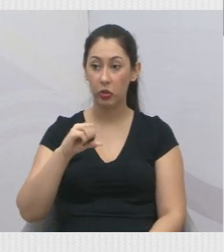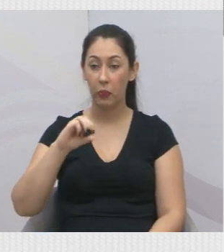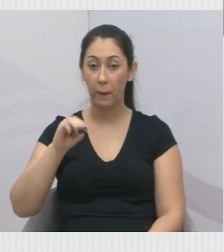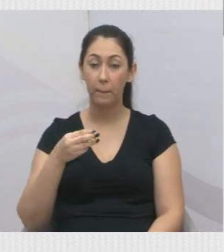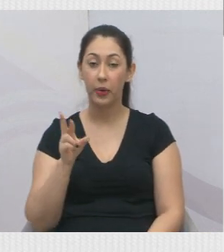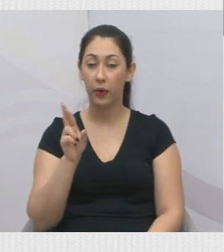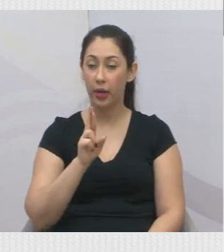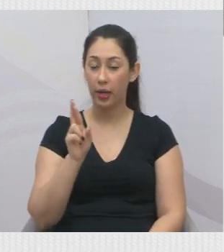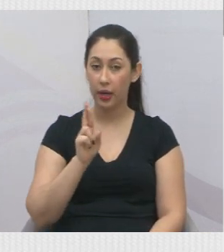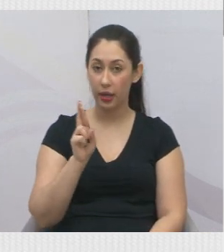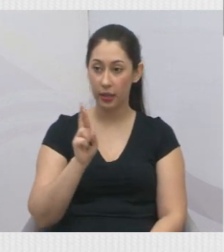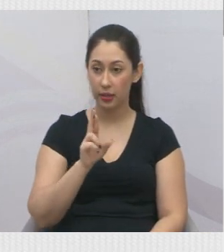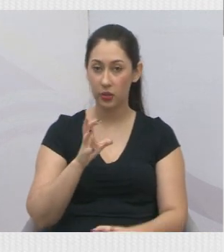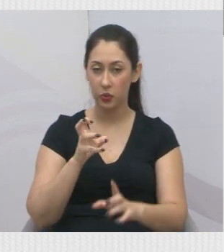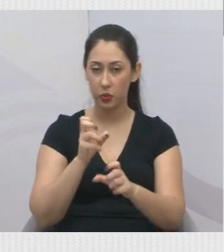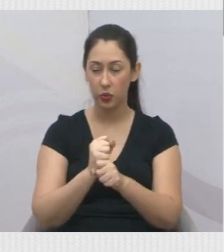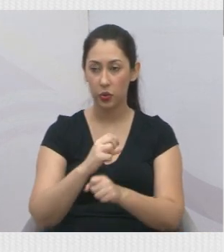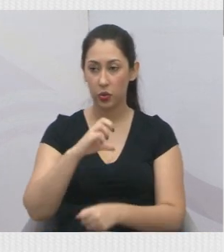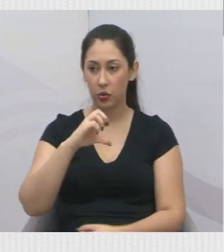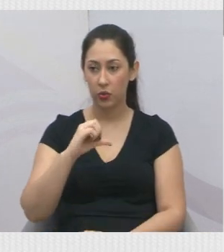R$ 389.964, dando um montante de